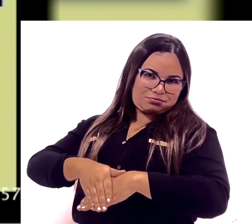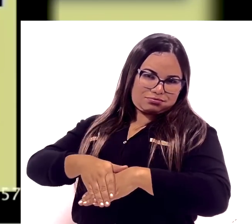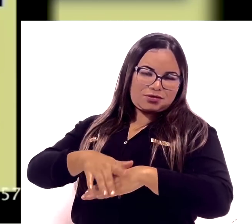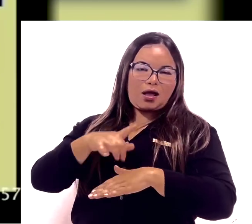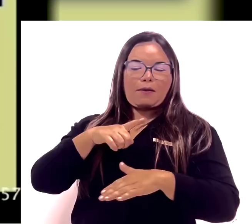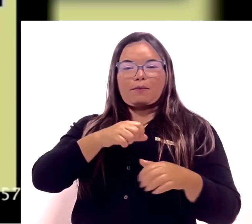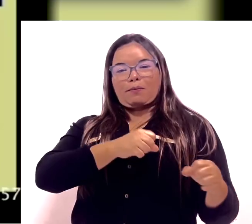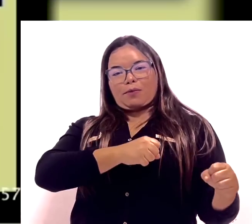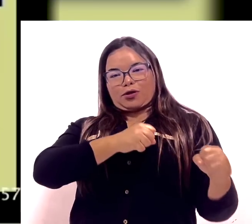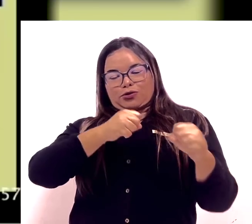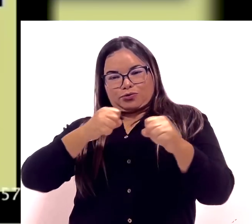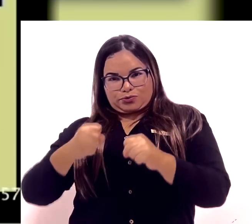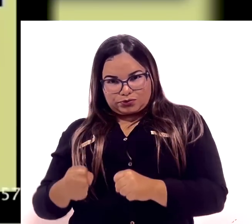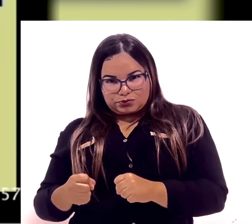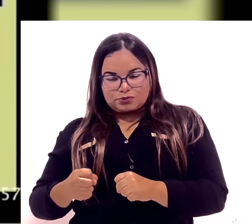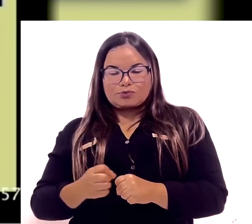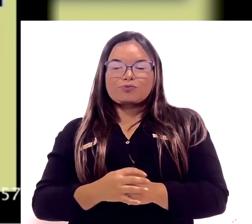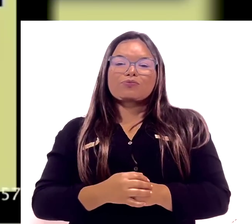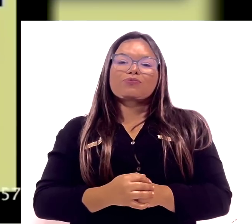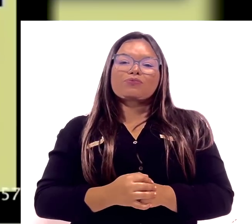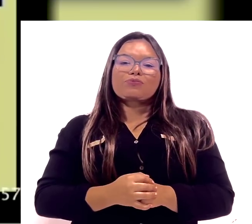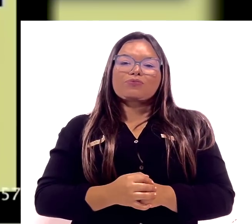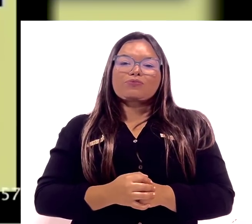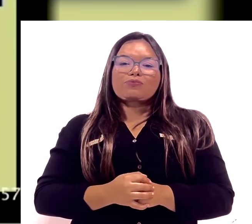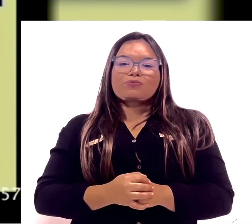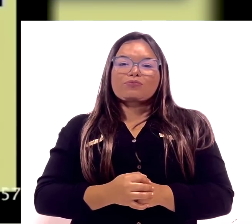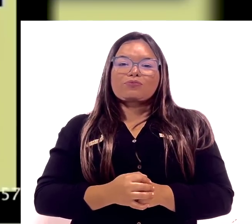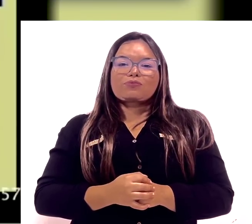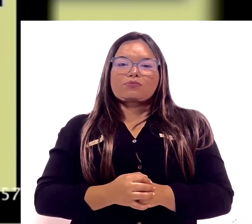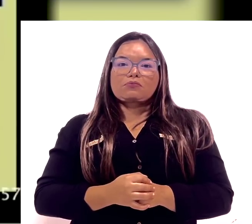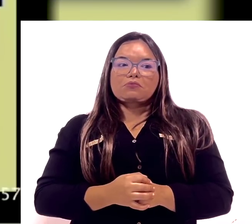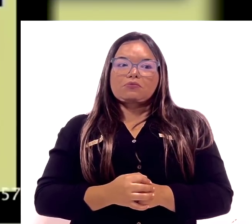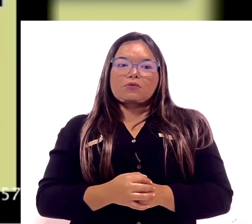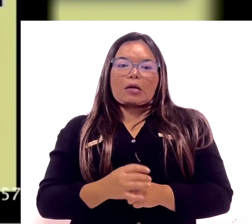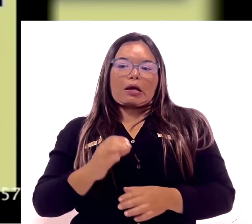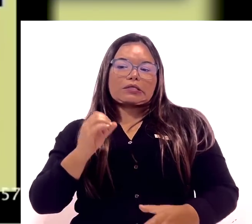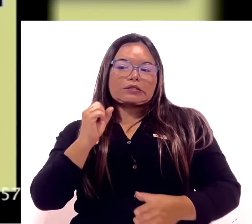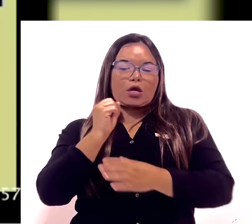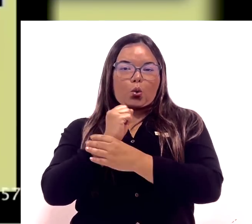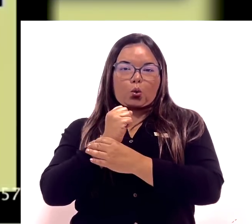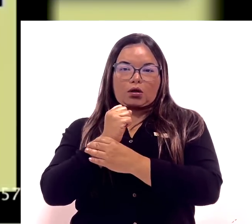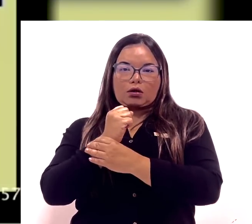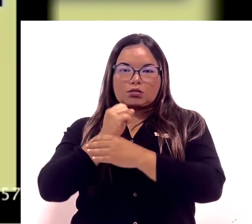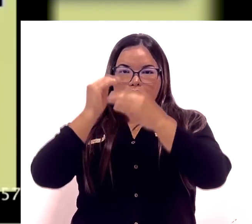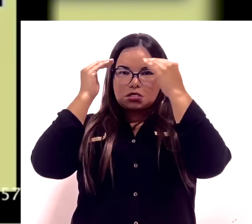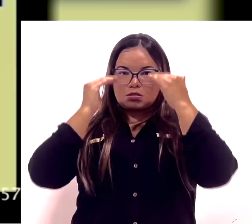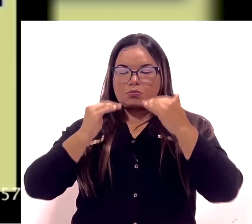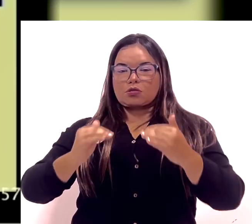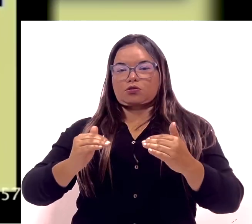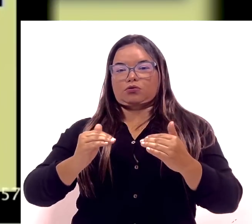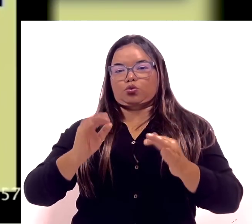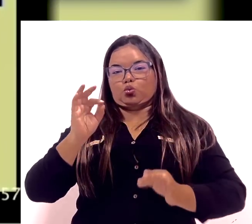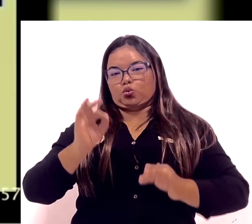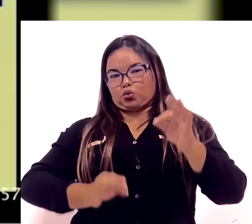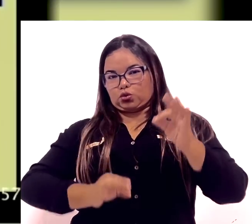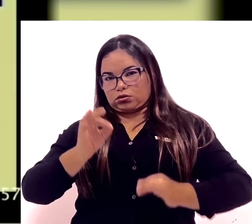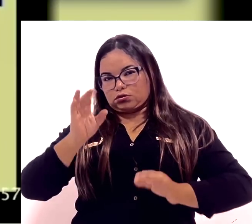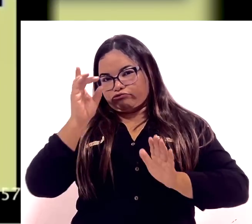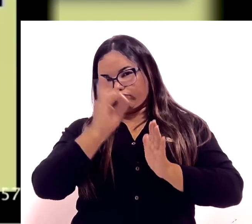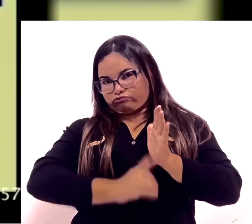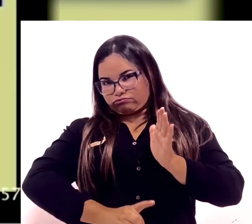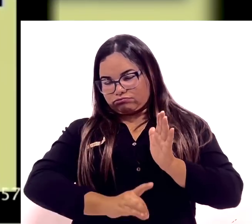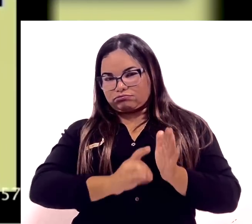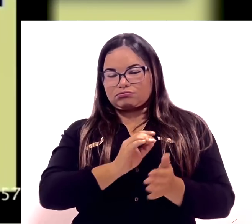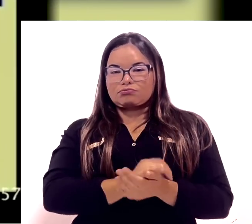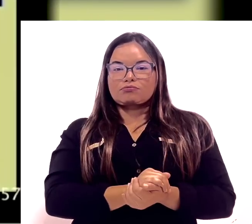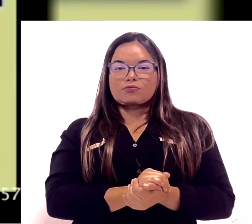para salvaguardar, por parte de todos, a segurança e o respeito pela justiça e o respeito pelos direitos. O